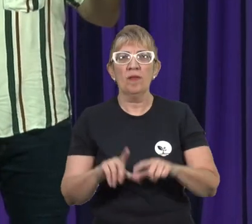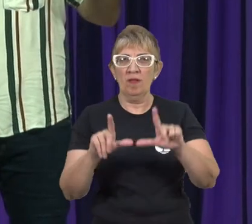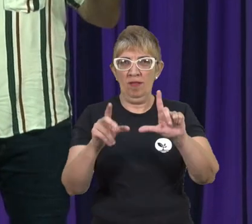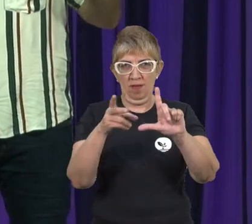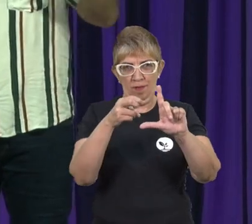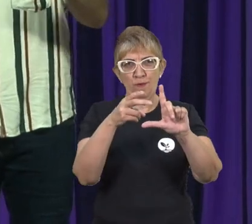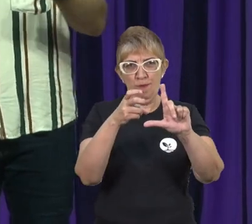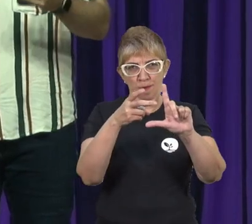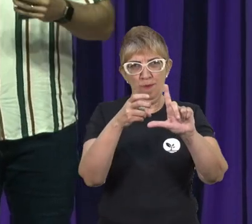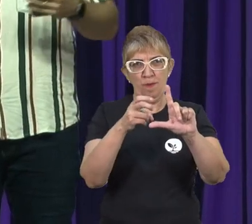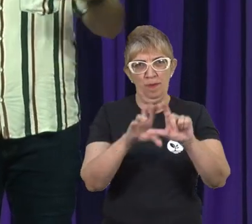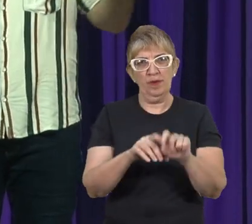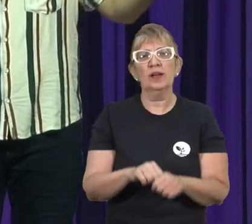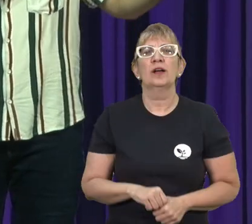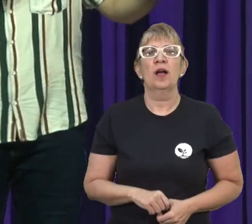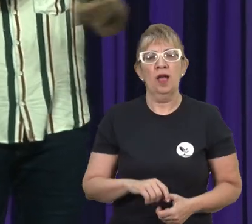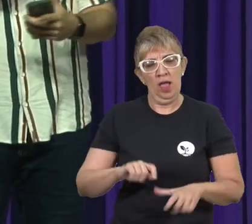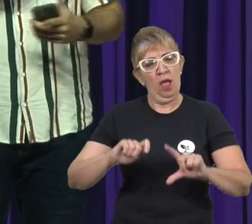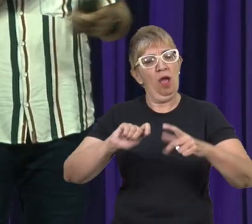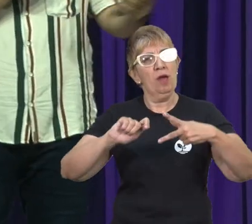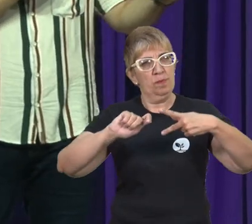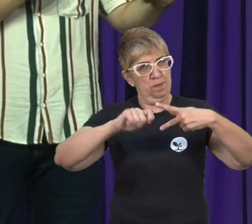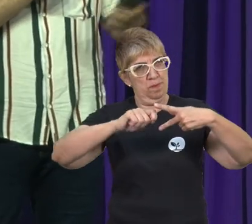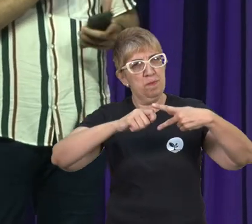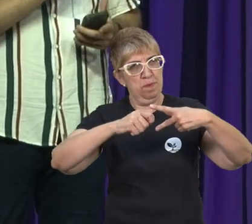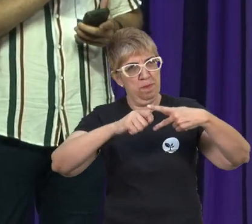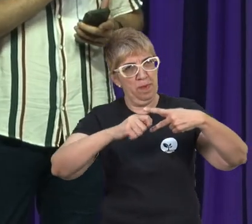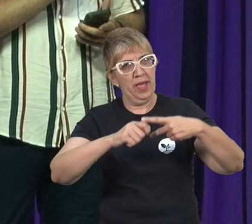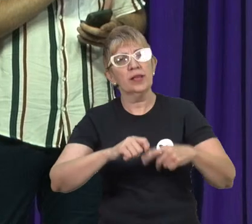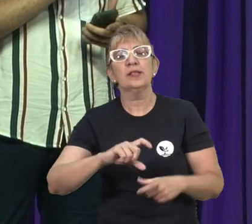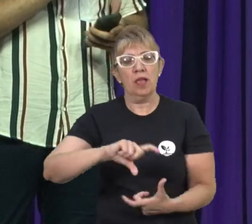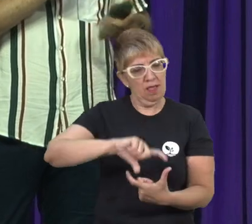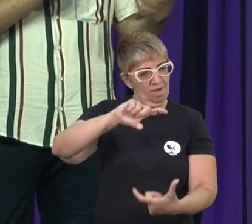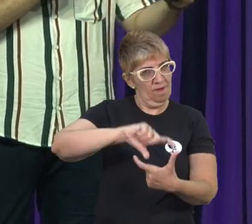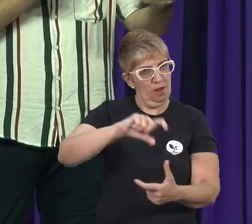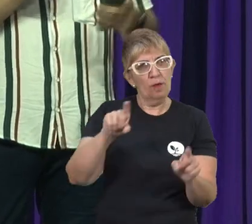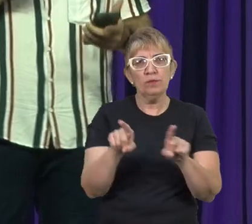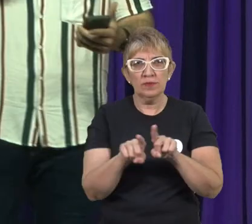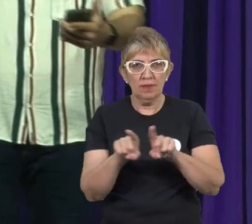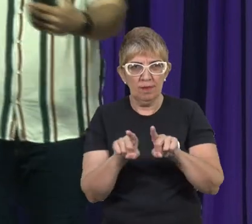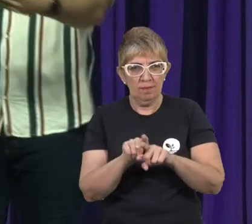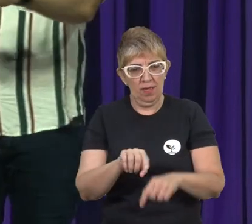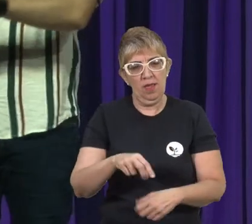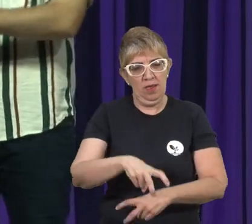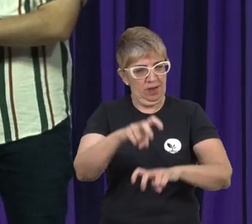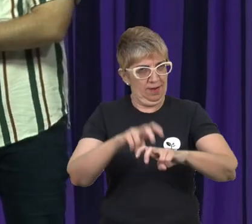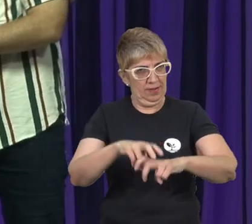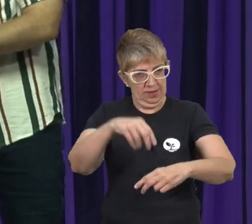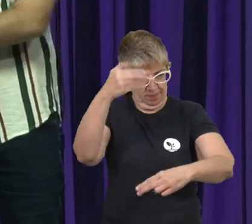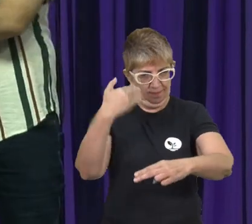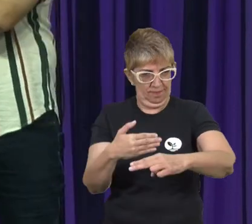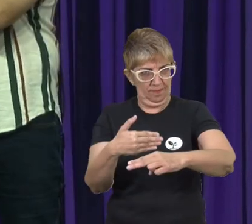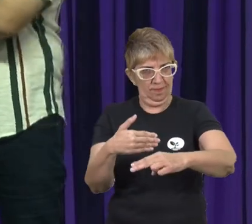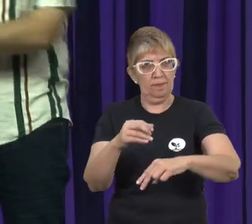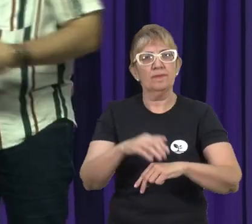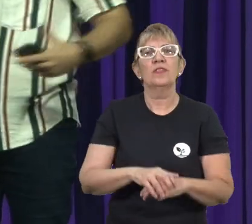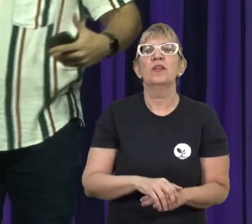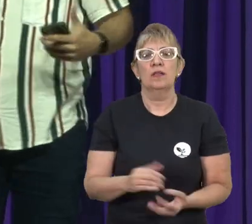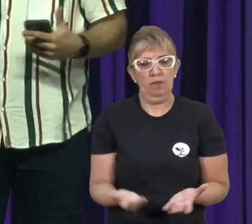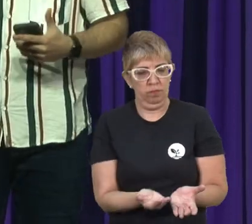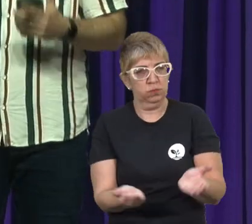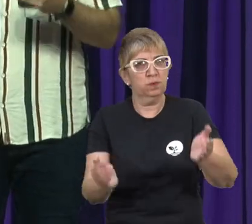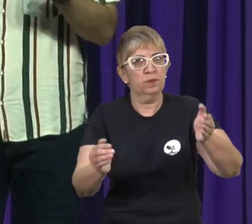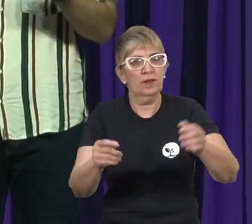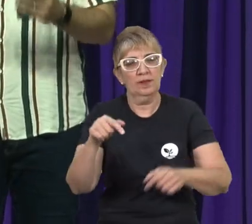também as chaves Pix, e aqueles aqui presentes, nós temos os envelopes também colocados, as cadeiras, para você trazer aqui à frente nos